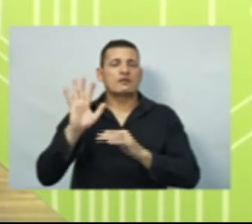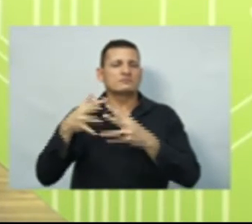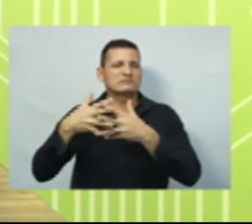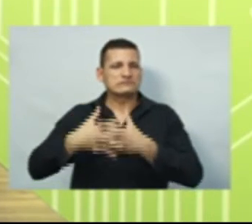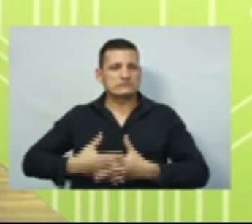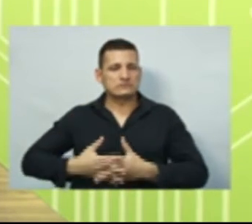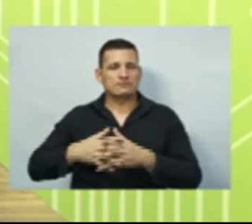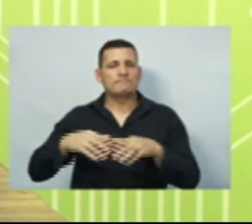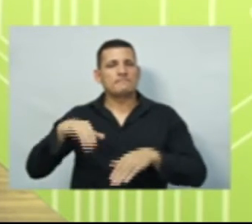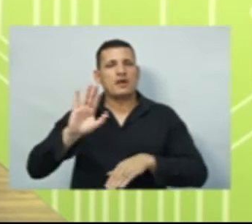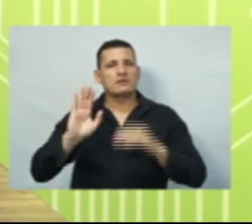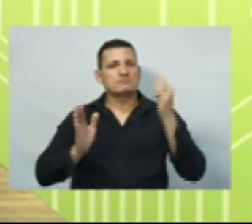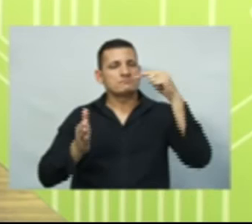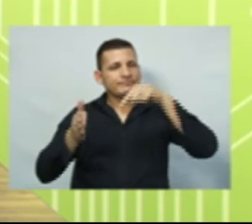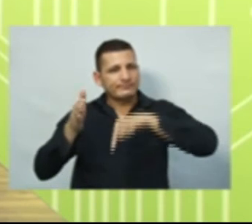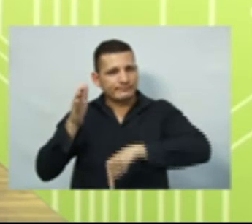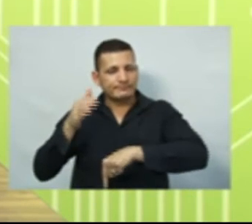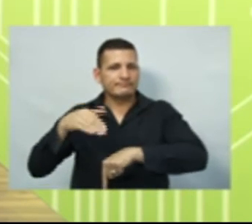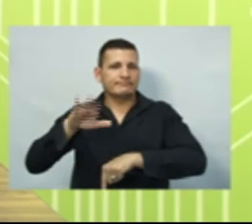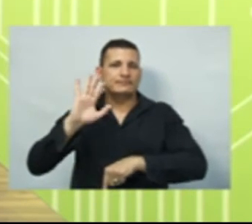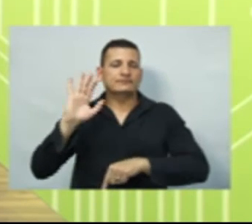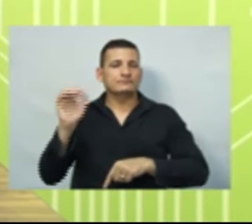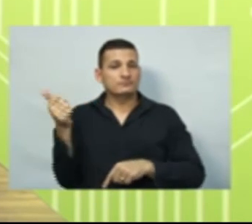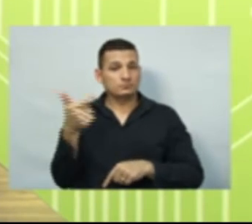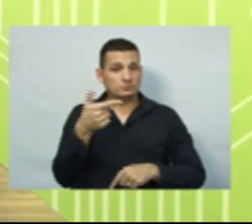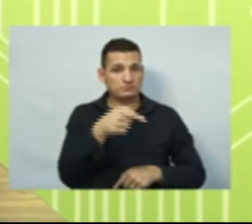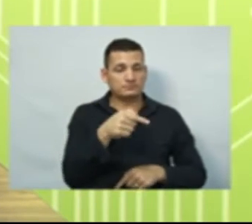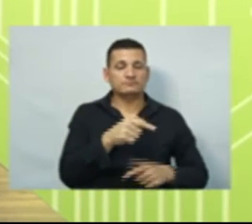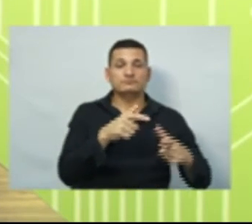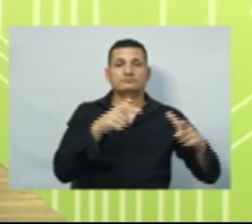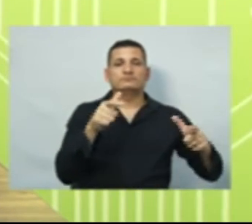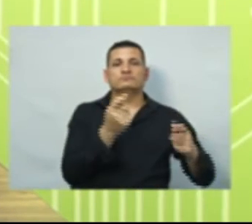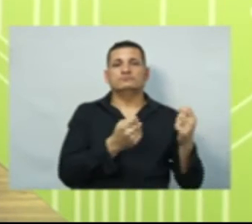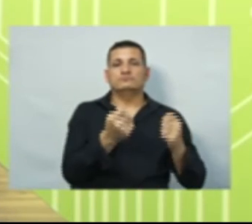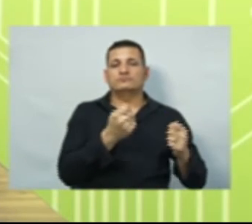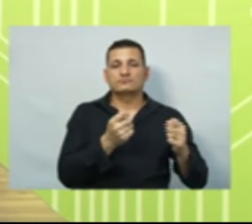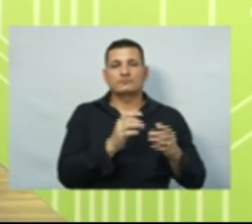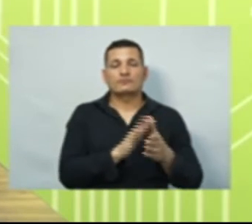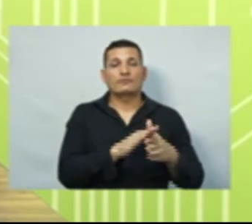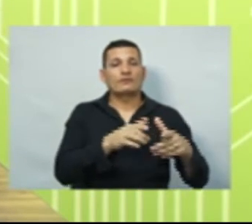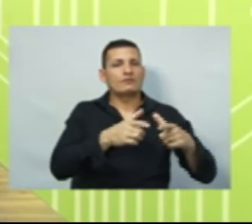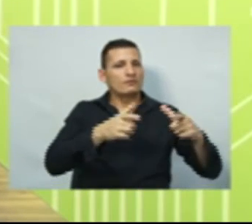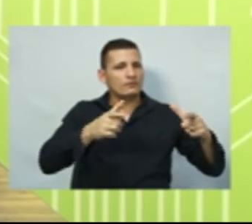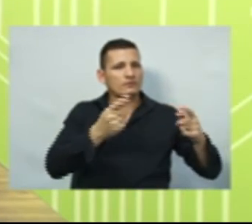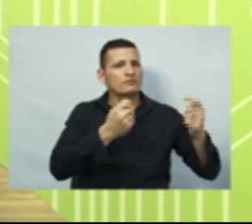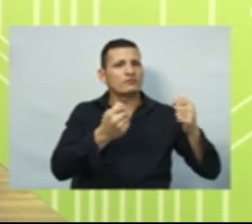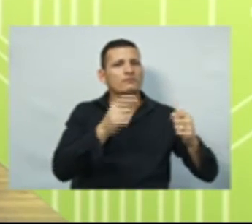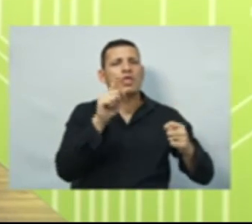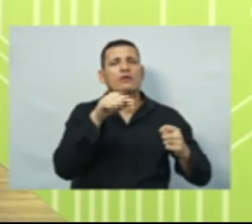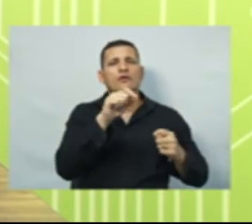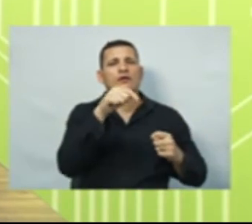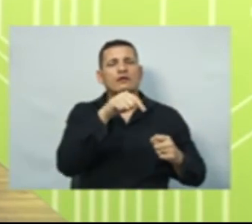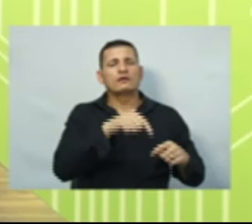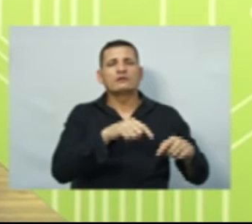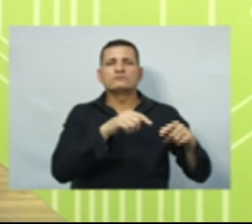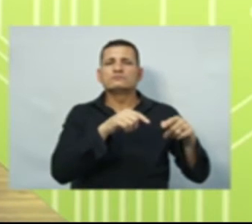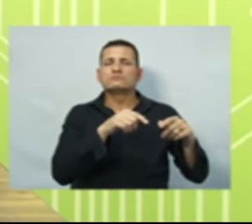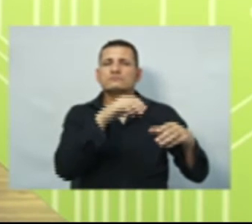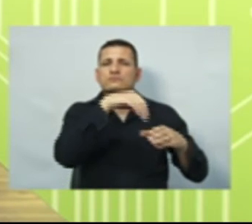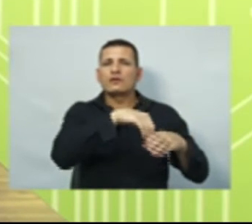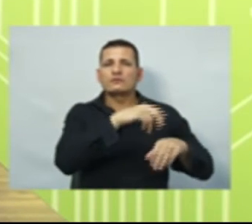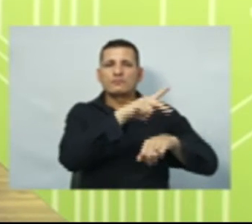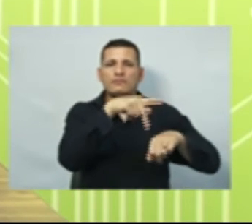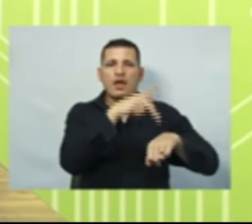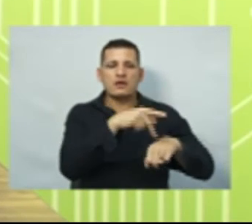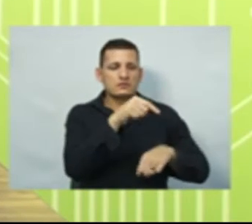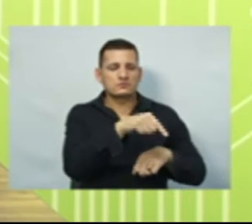mais profundo do que mero crescimento econômico. Reforçando, crescimento econômico é o aumento da produção de riquezas dentro de um país. Esse